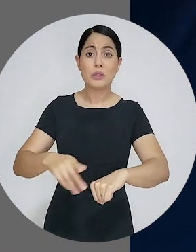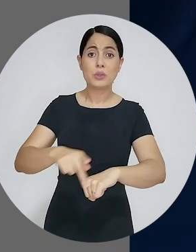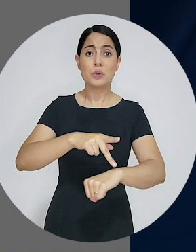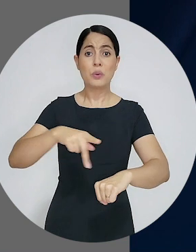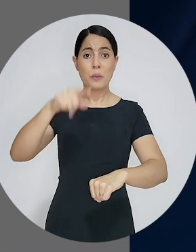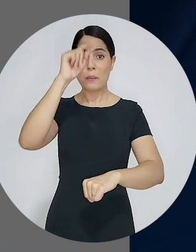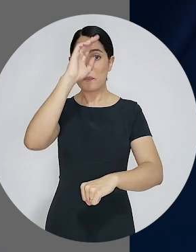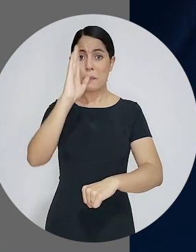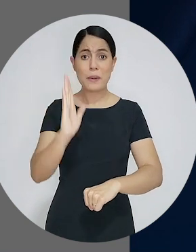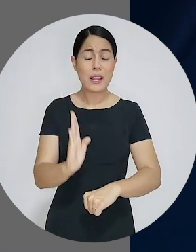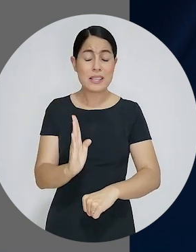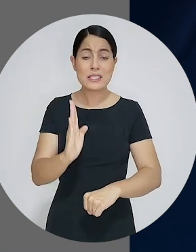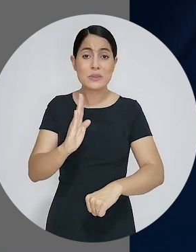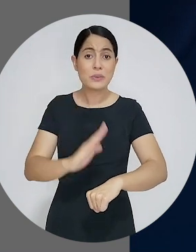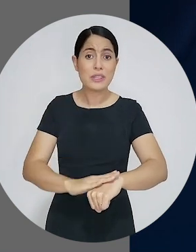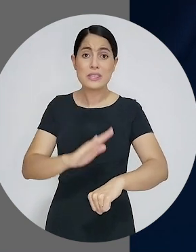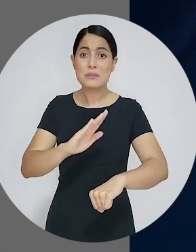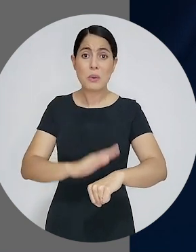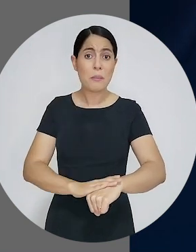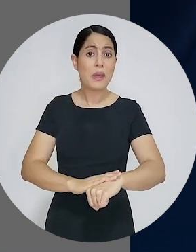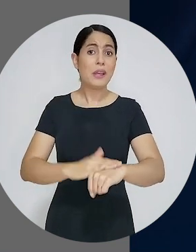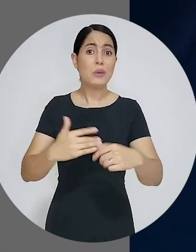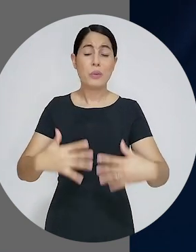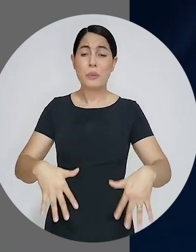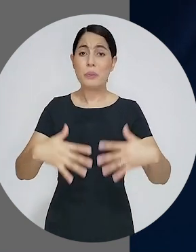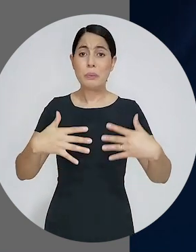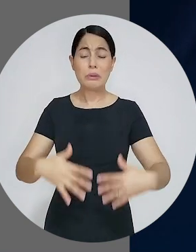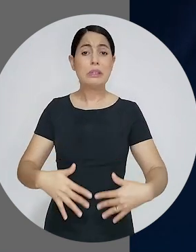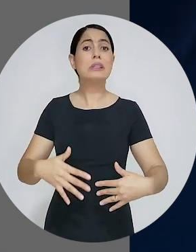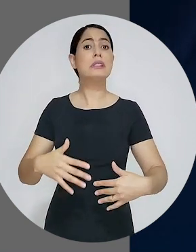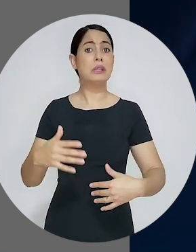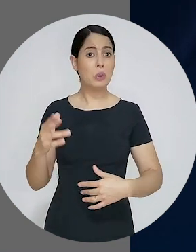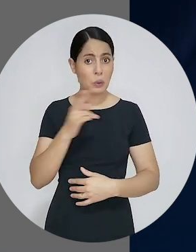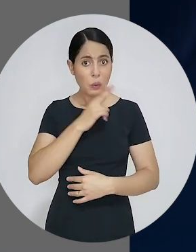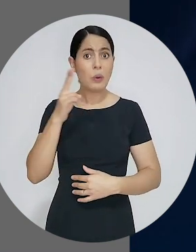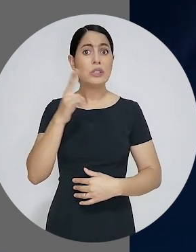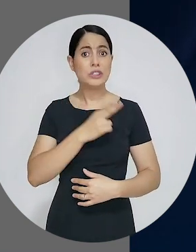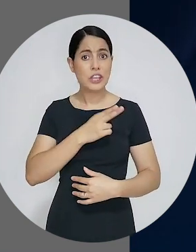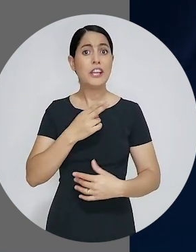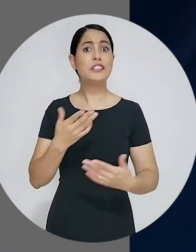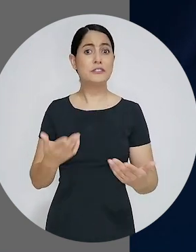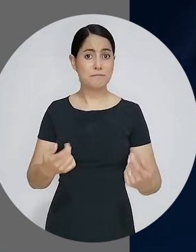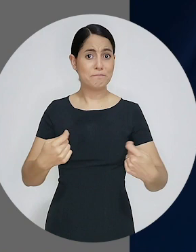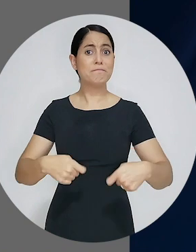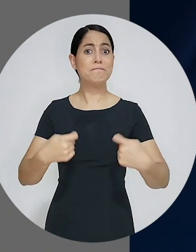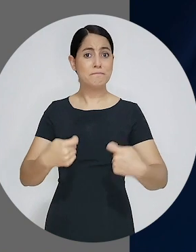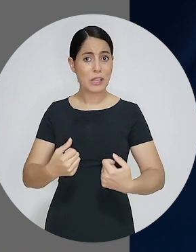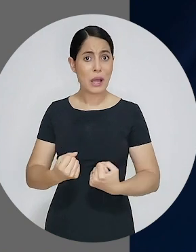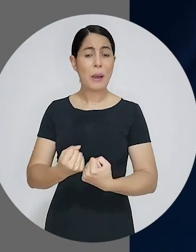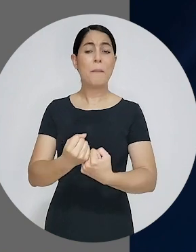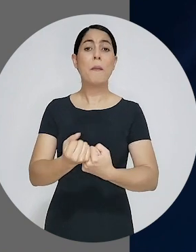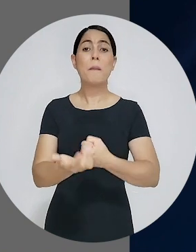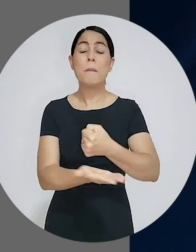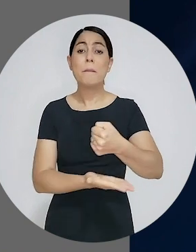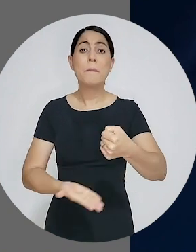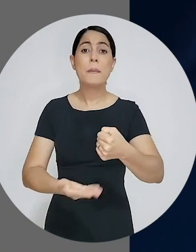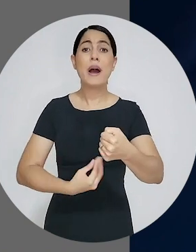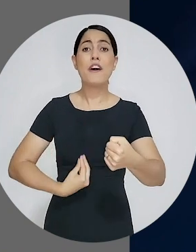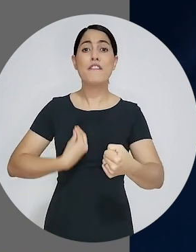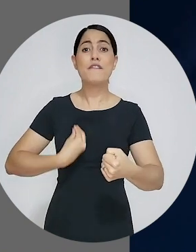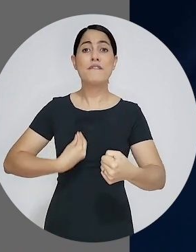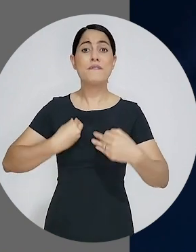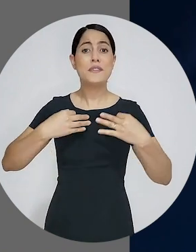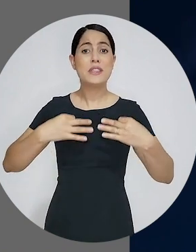situação de crise, experienciando em questão absolutamente sensível e condição do exercício do mais basilar